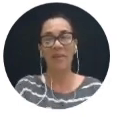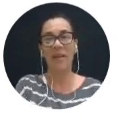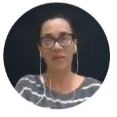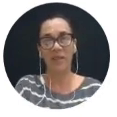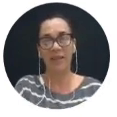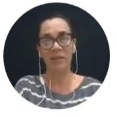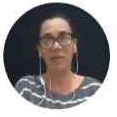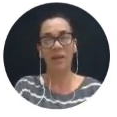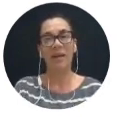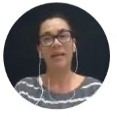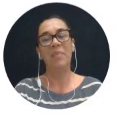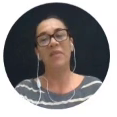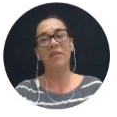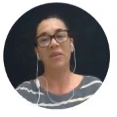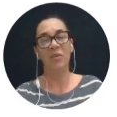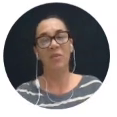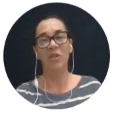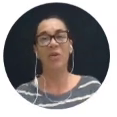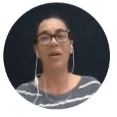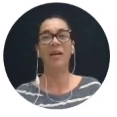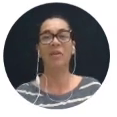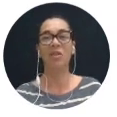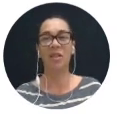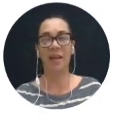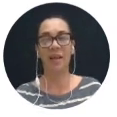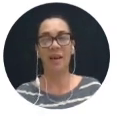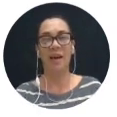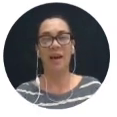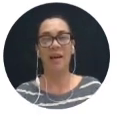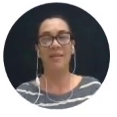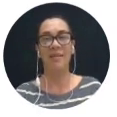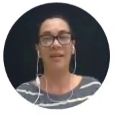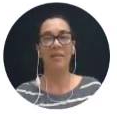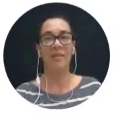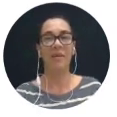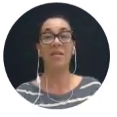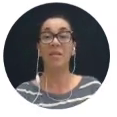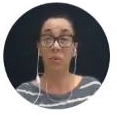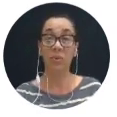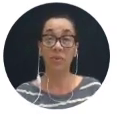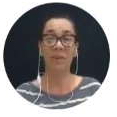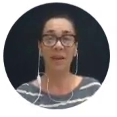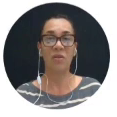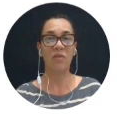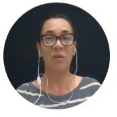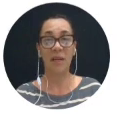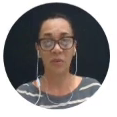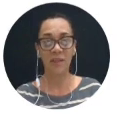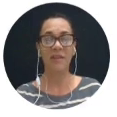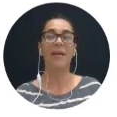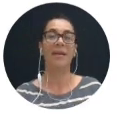bom tempo da minha vida aqui no, na Prefeitura de Bertioga, eu dediquei a esse estudo, né, eu